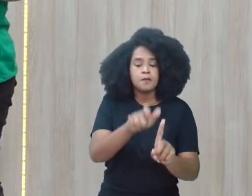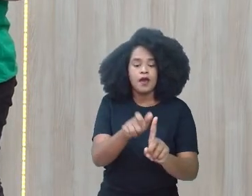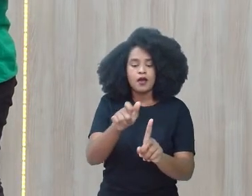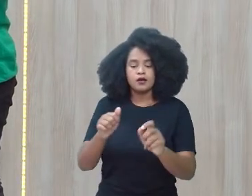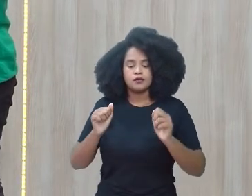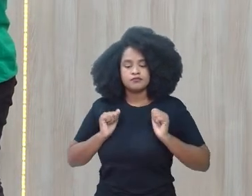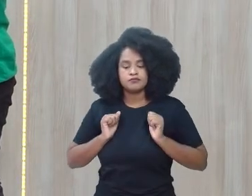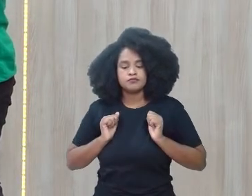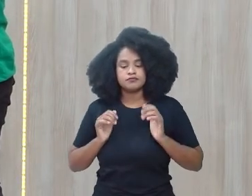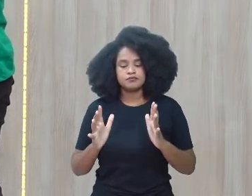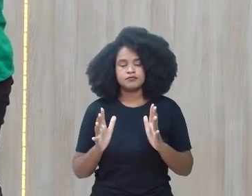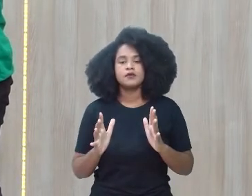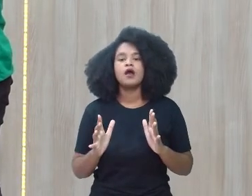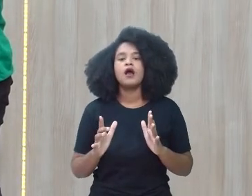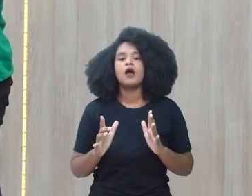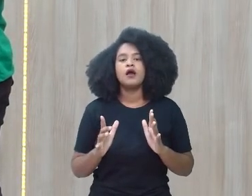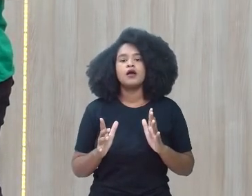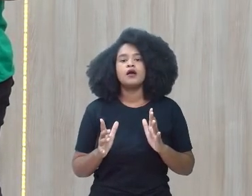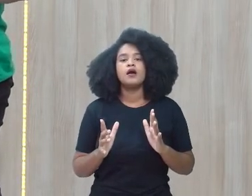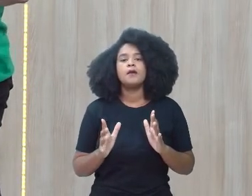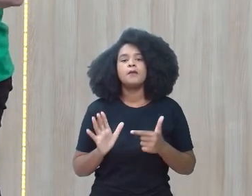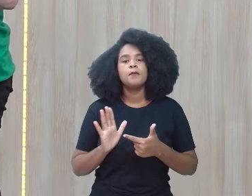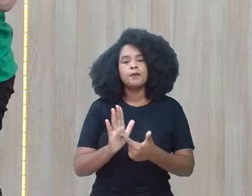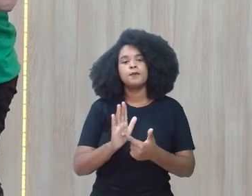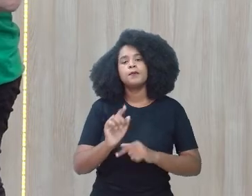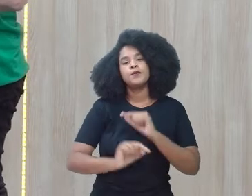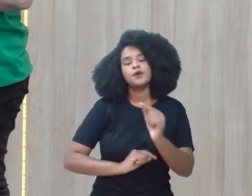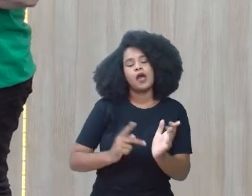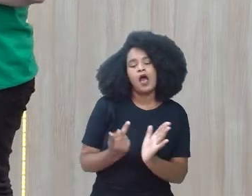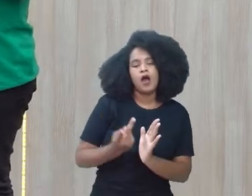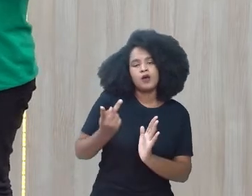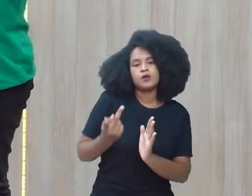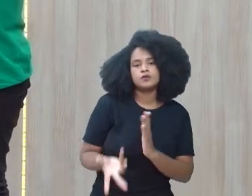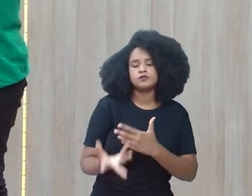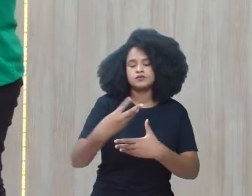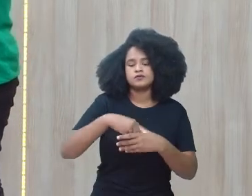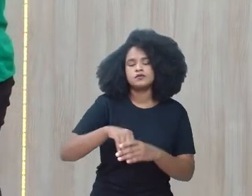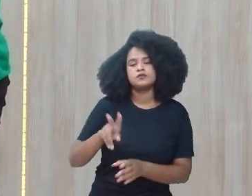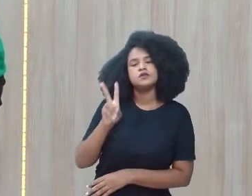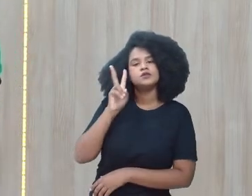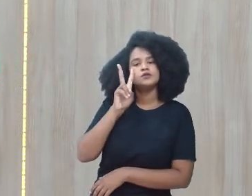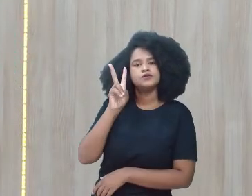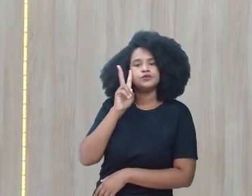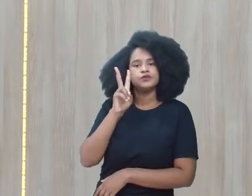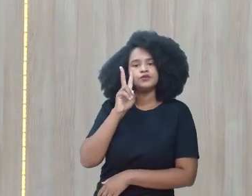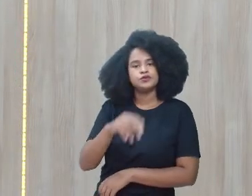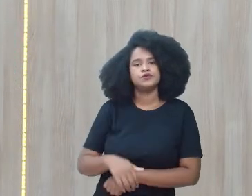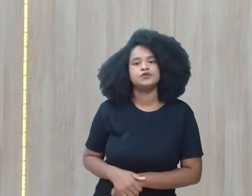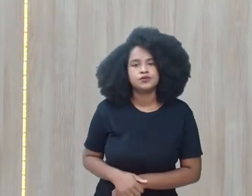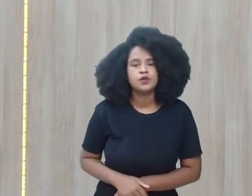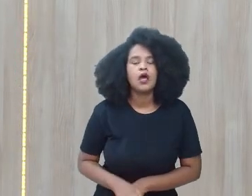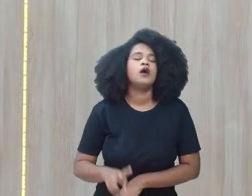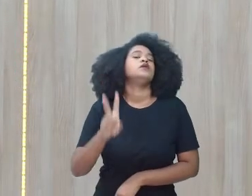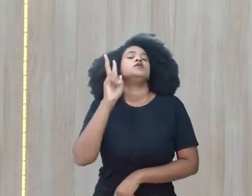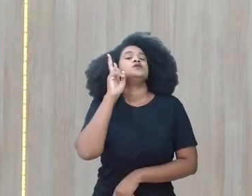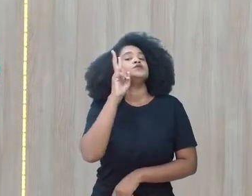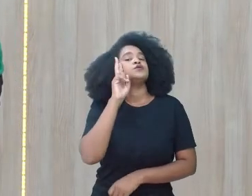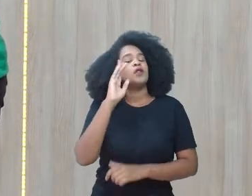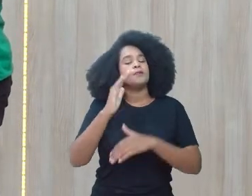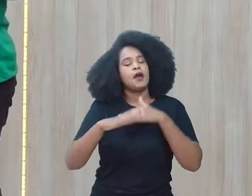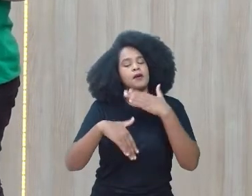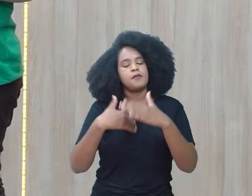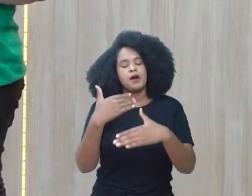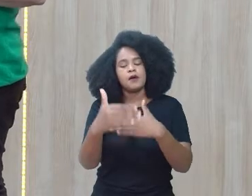personagens é esse conjunto, né, de acontecimentos que vai, tecendo, né,